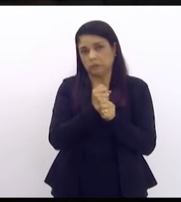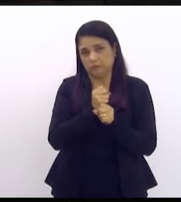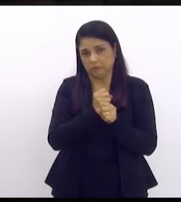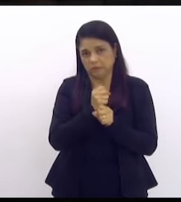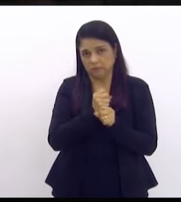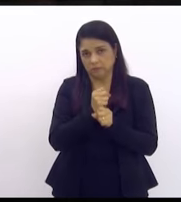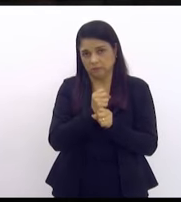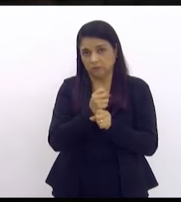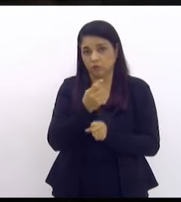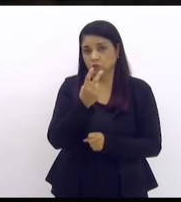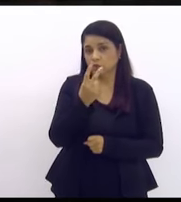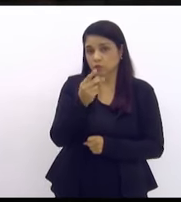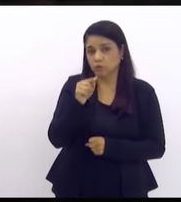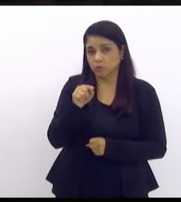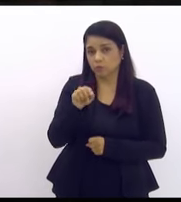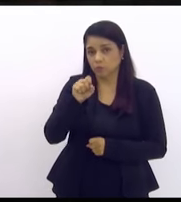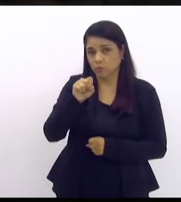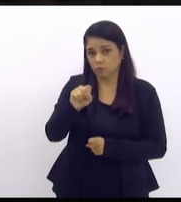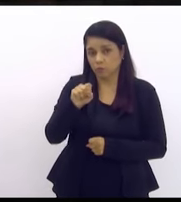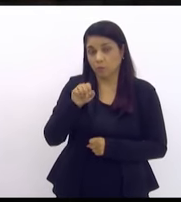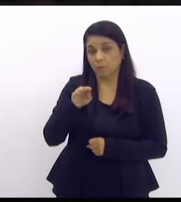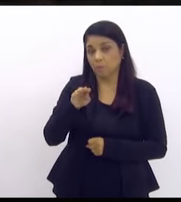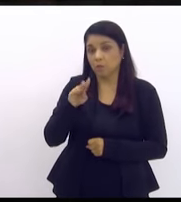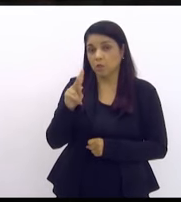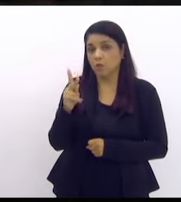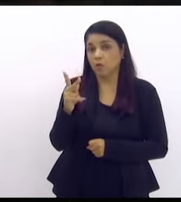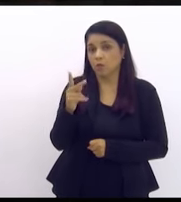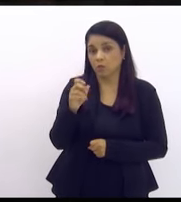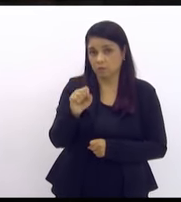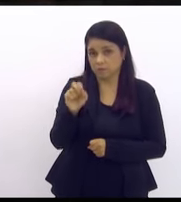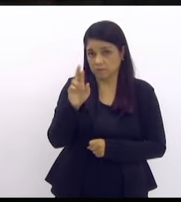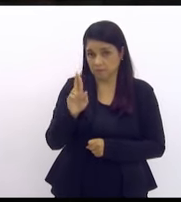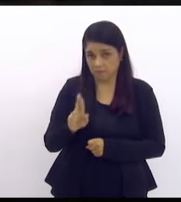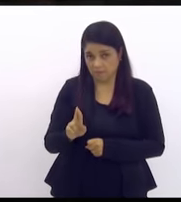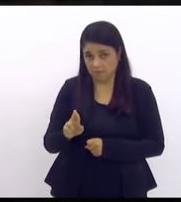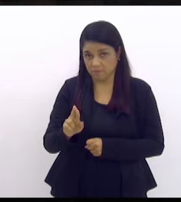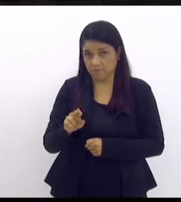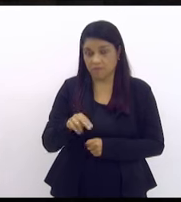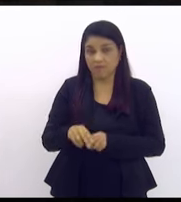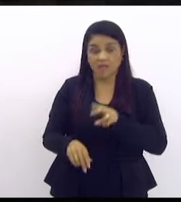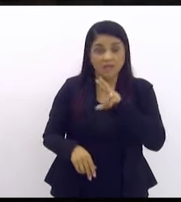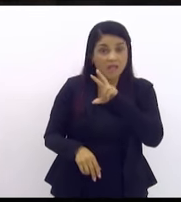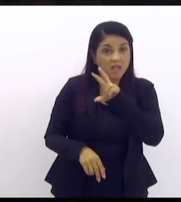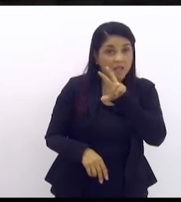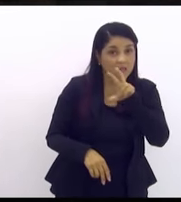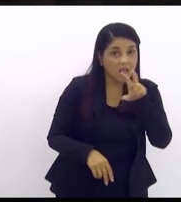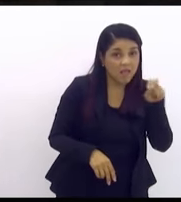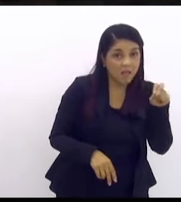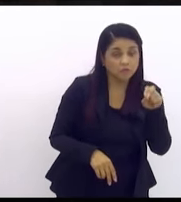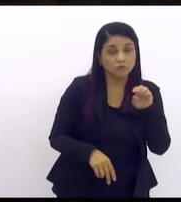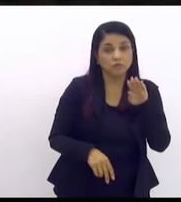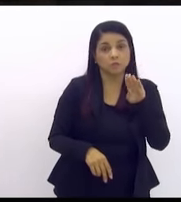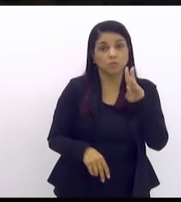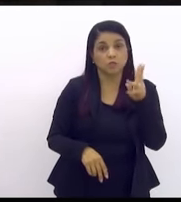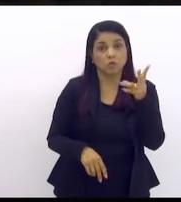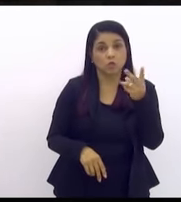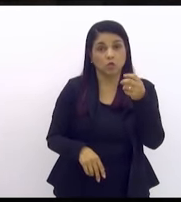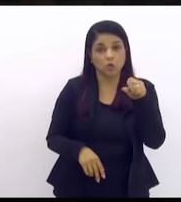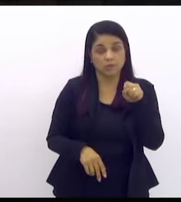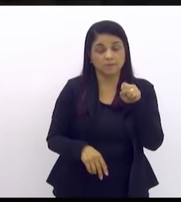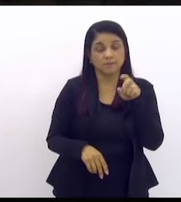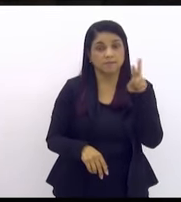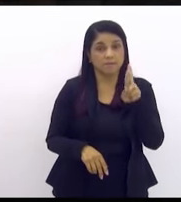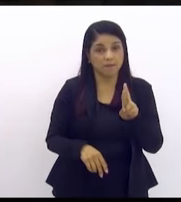de 2,8 bilhões de reais. 500 milhões de reais por ano para